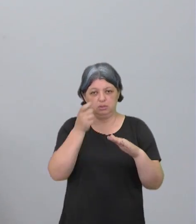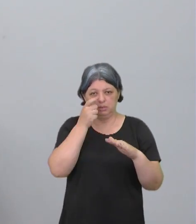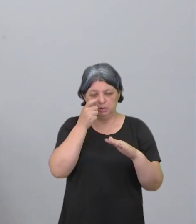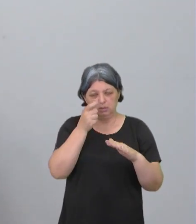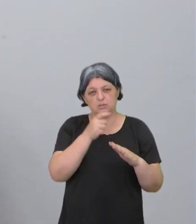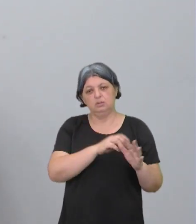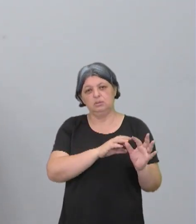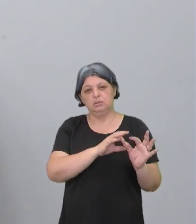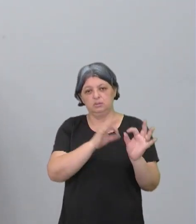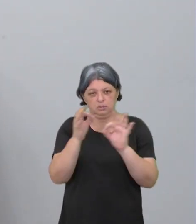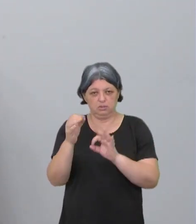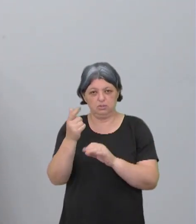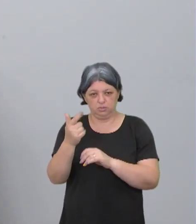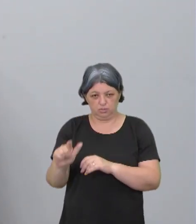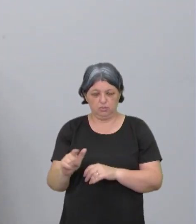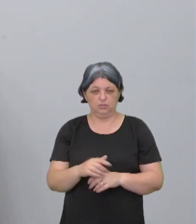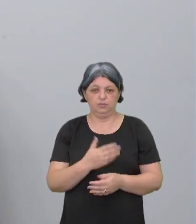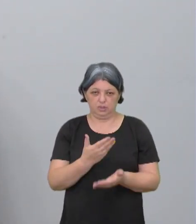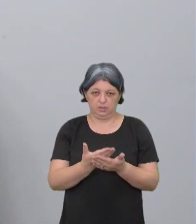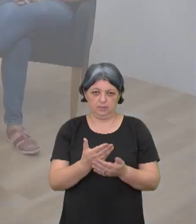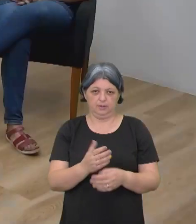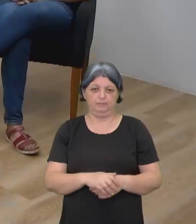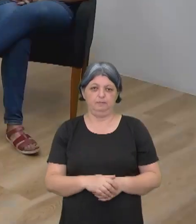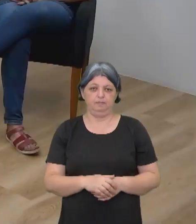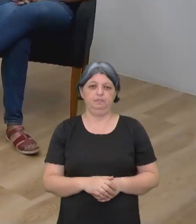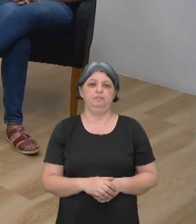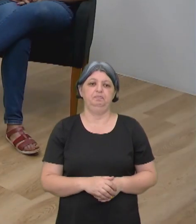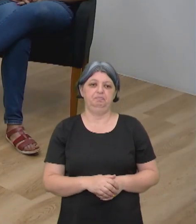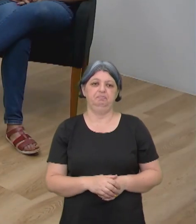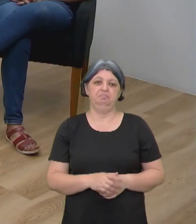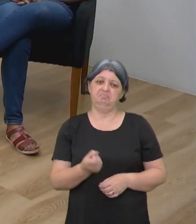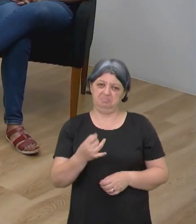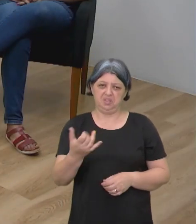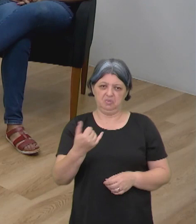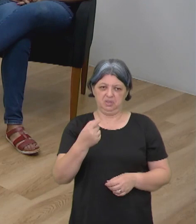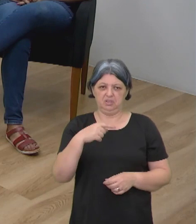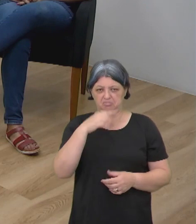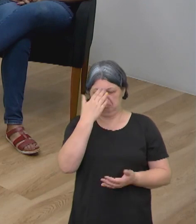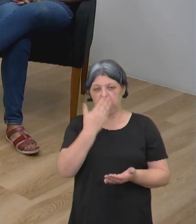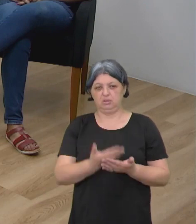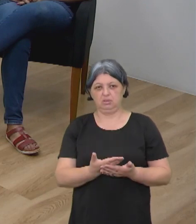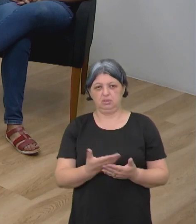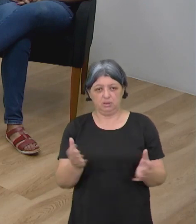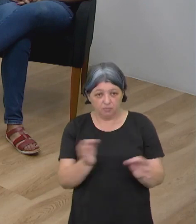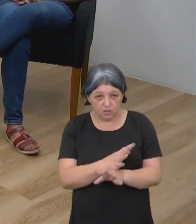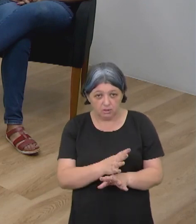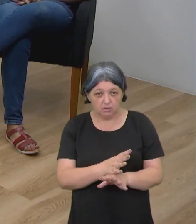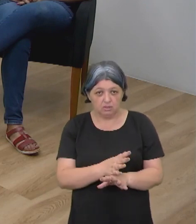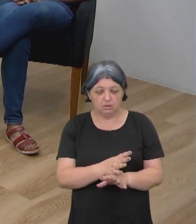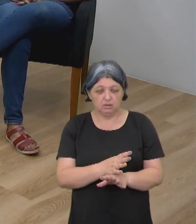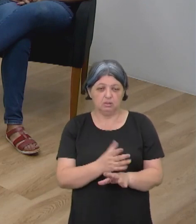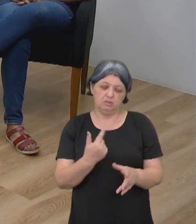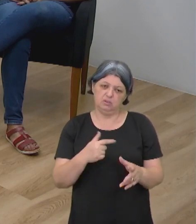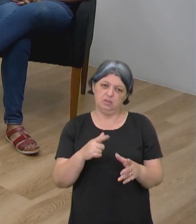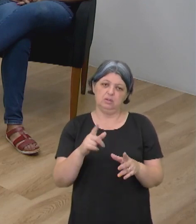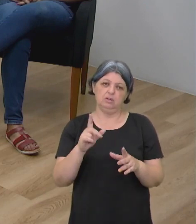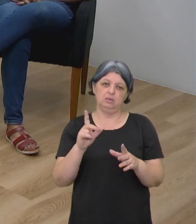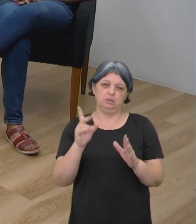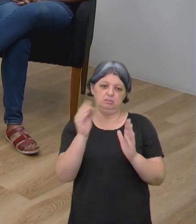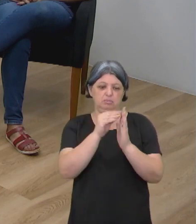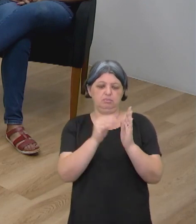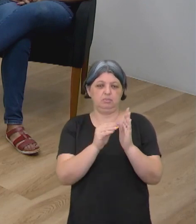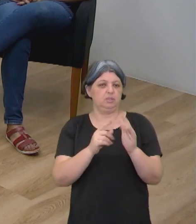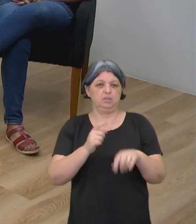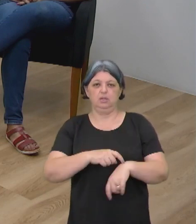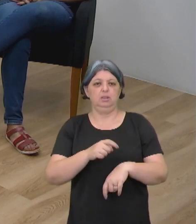aulas do fenômenos ondulatórios, certo? Não, você tá falando, eu acredito. Acabou ou não? Eu ia colocar mais coisa, mas como não deu tempo,